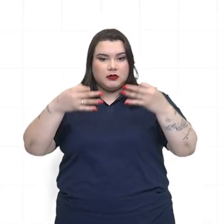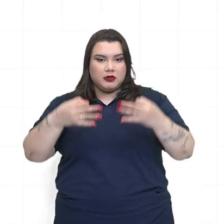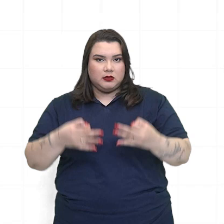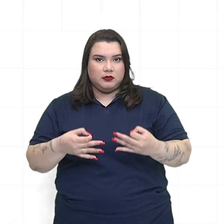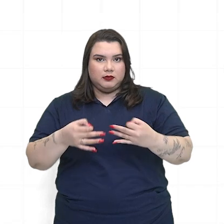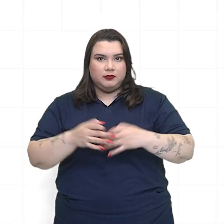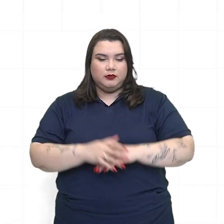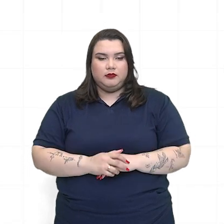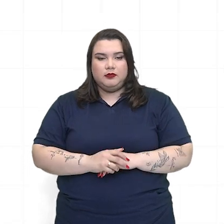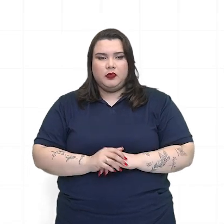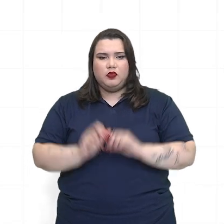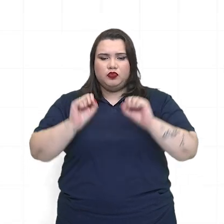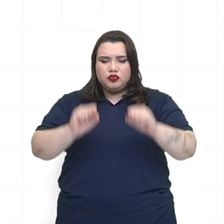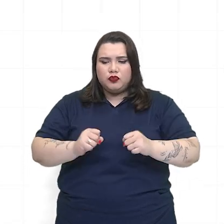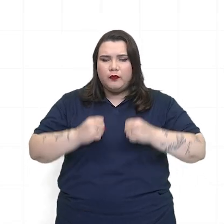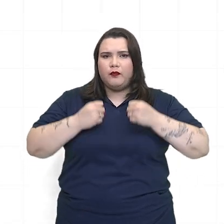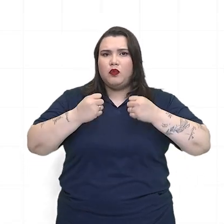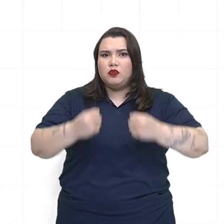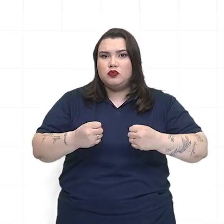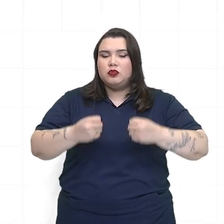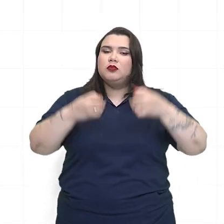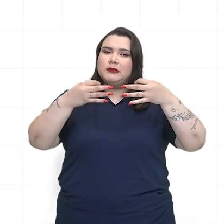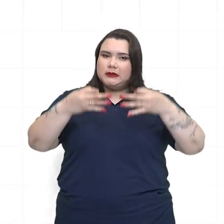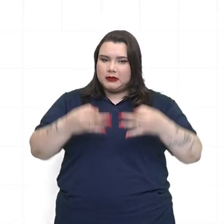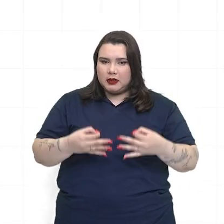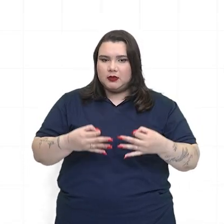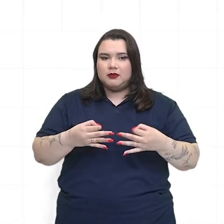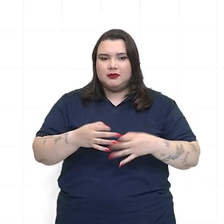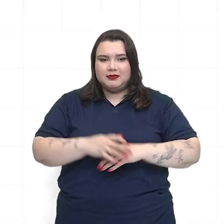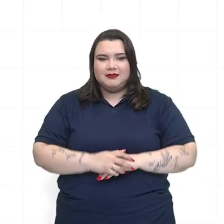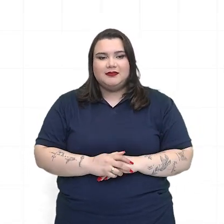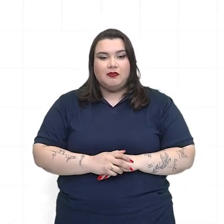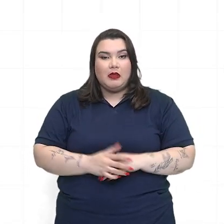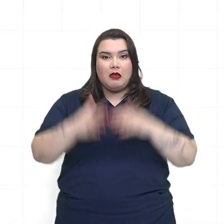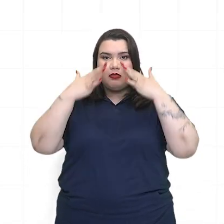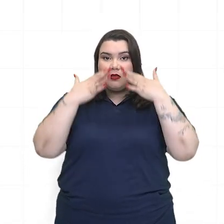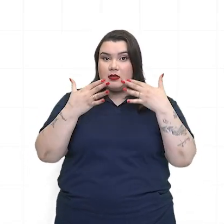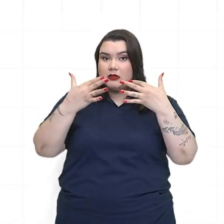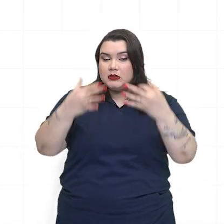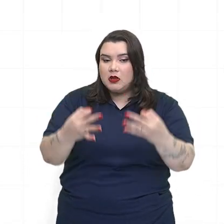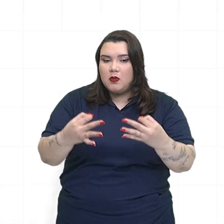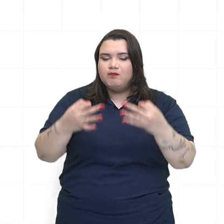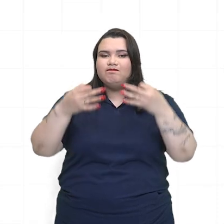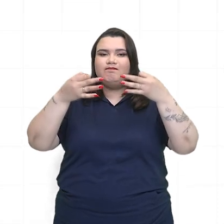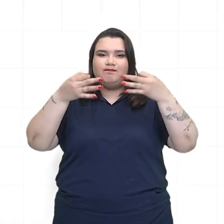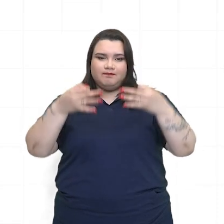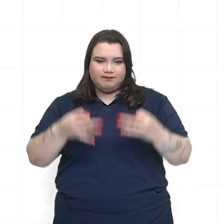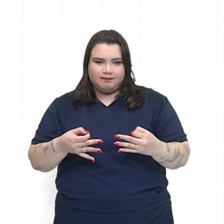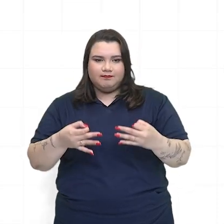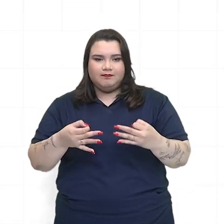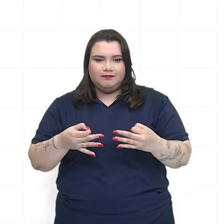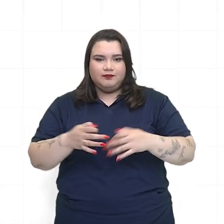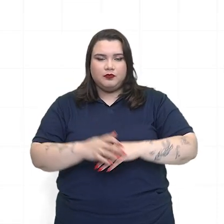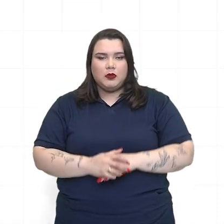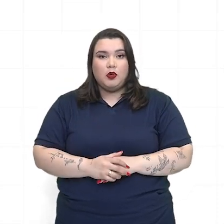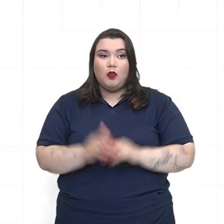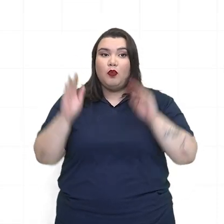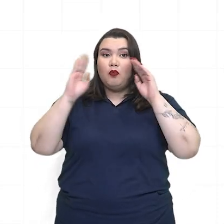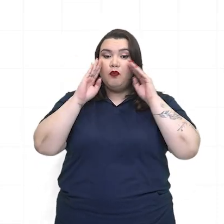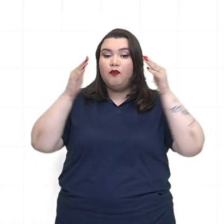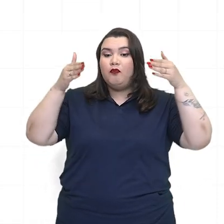vida correto, o esforço correto, a atenção plena